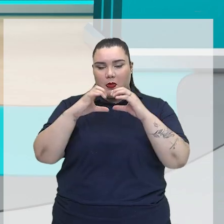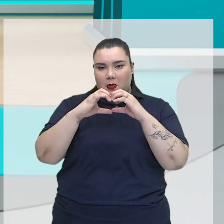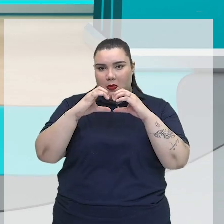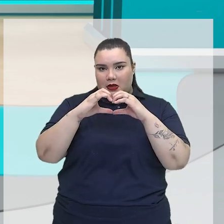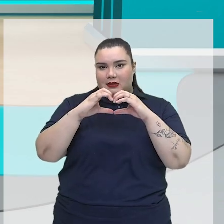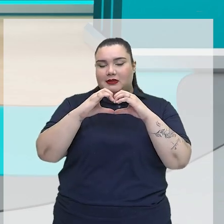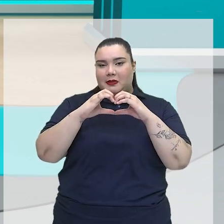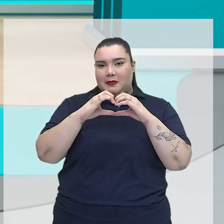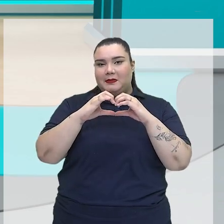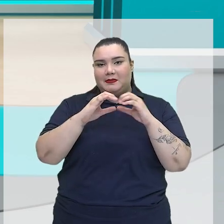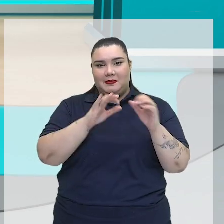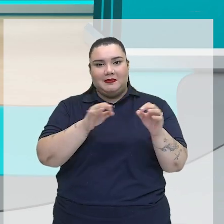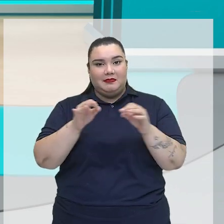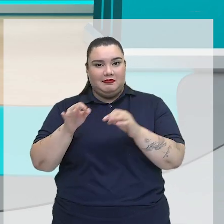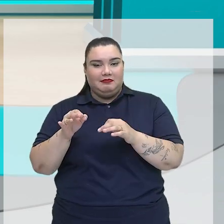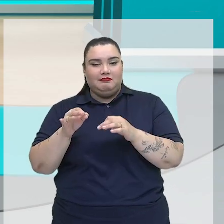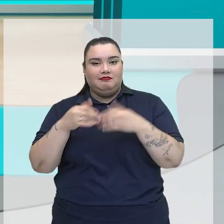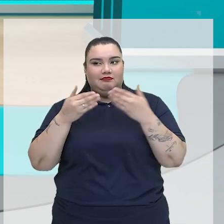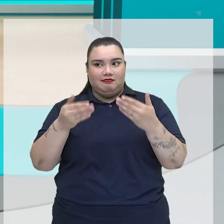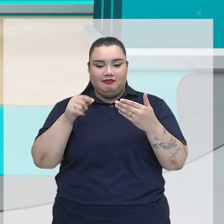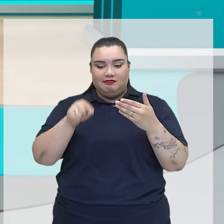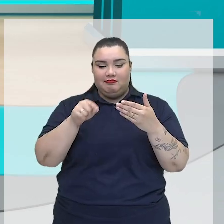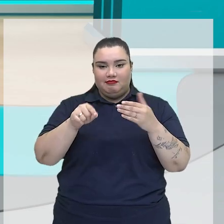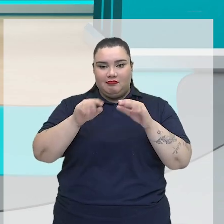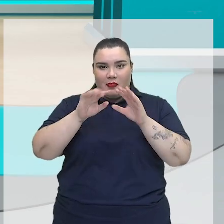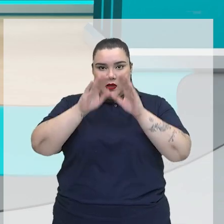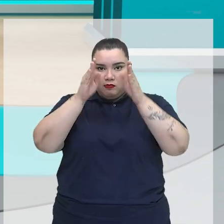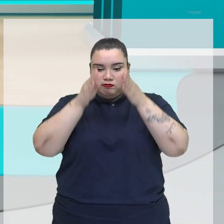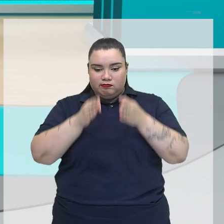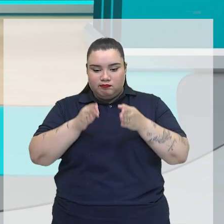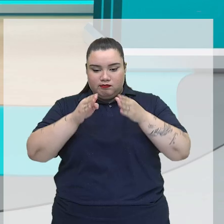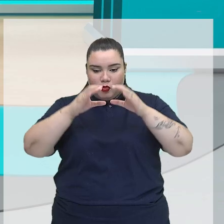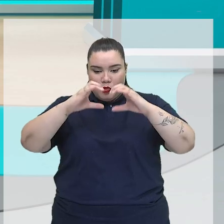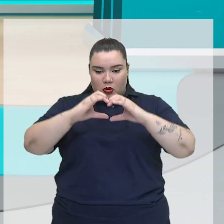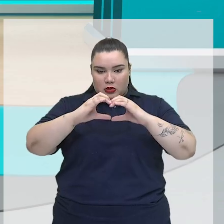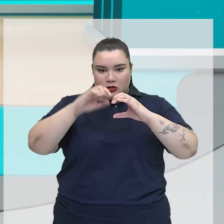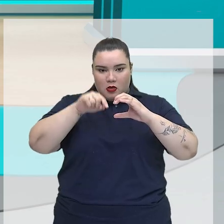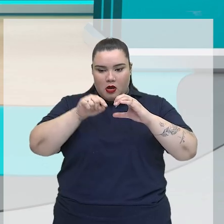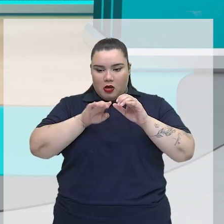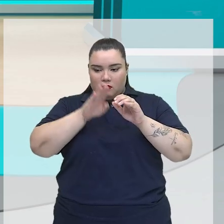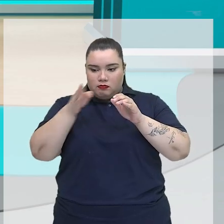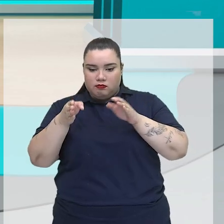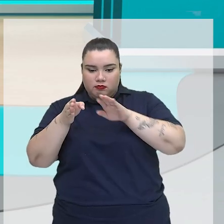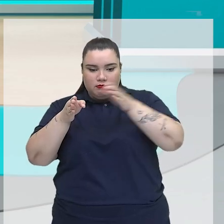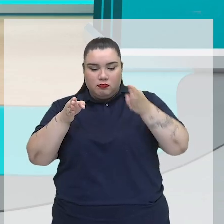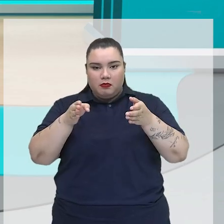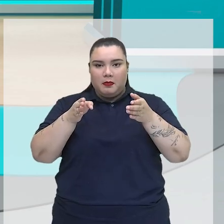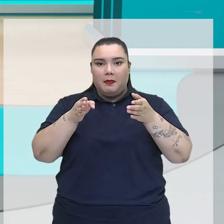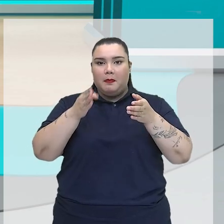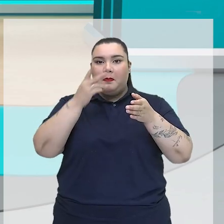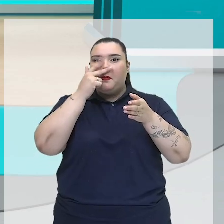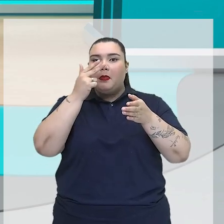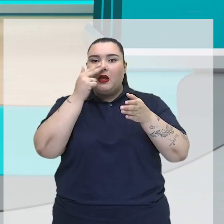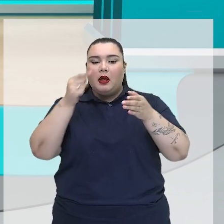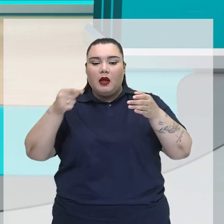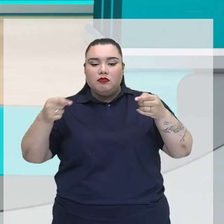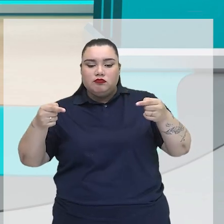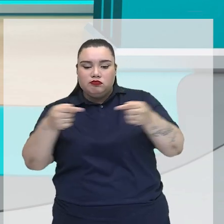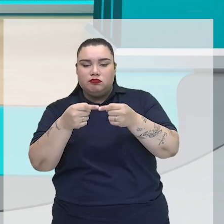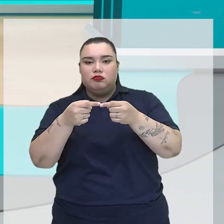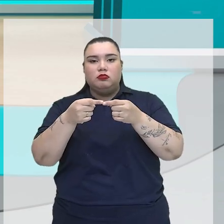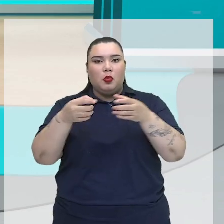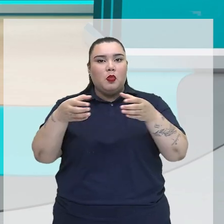fosse no formato de coração, né? Essa parte aí tem duas porções que fazem parte